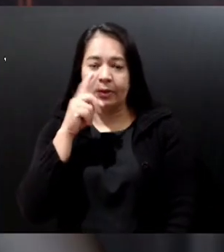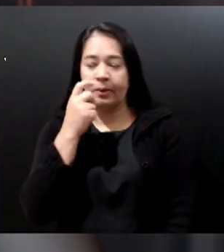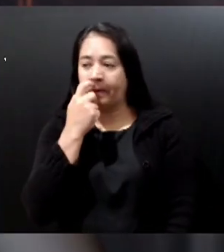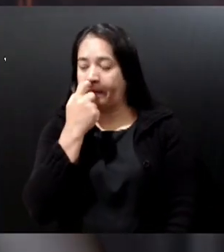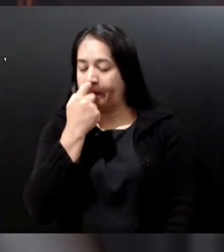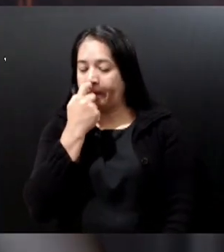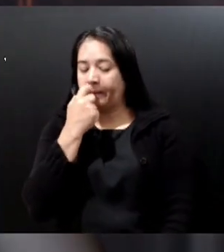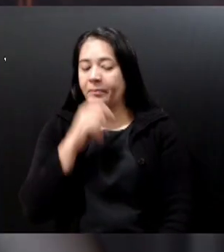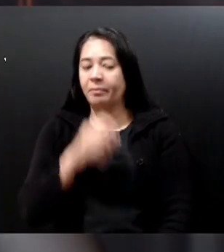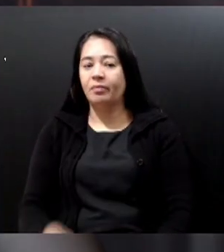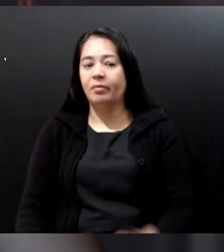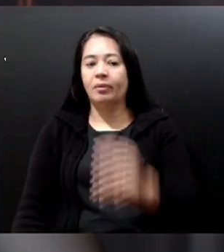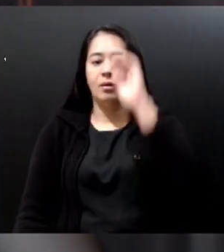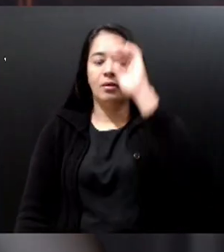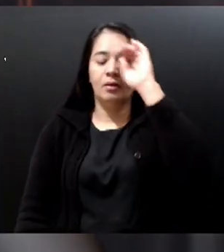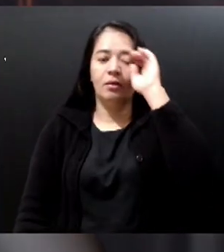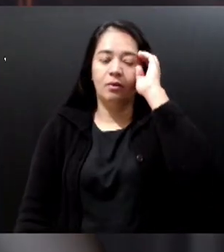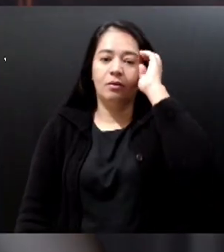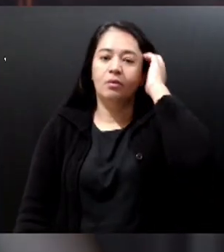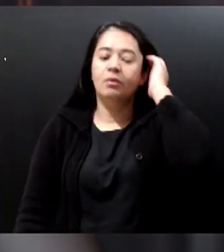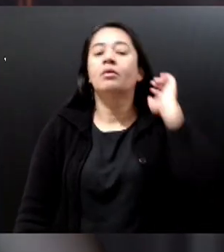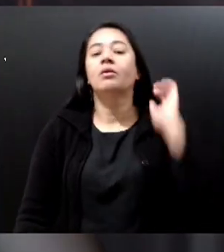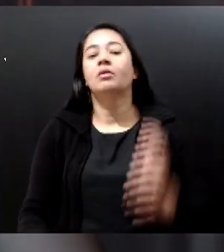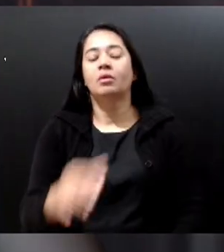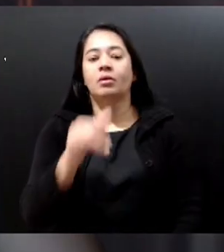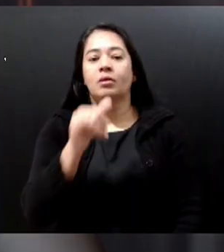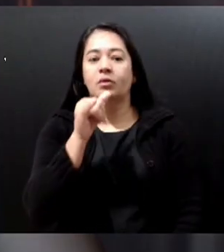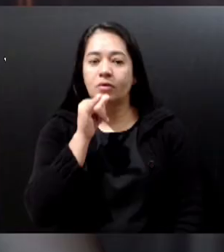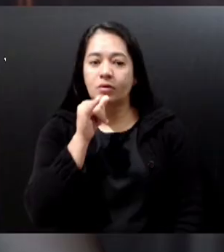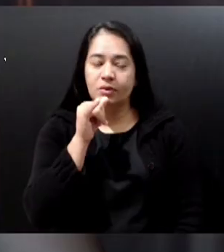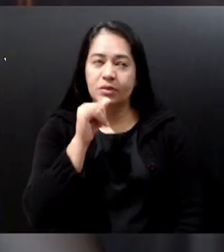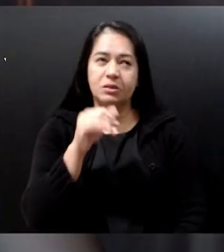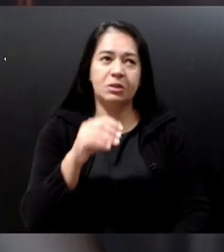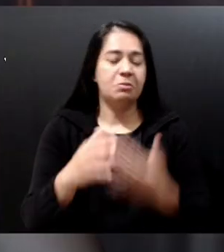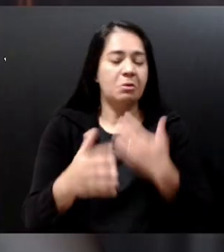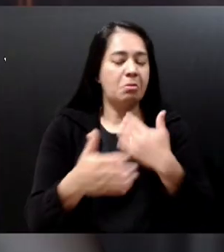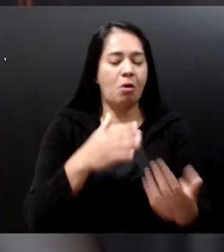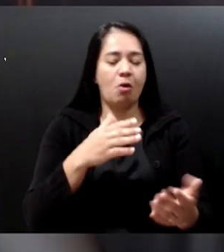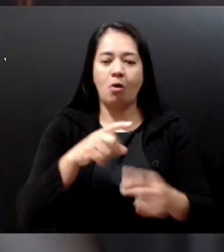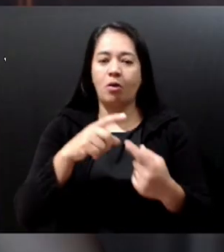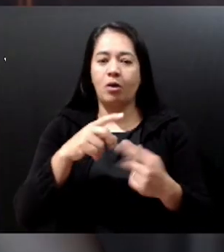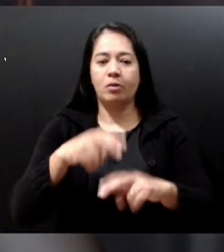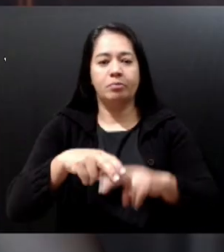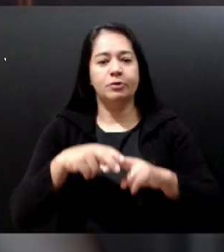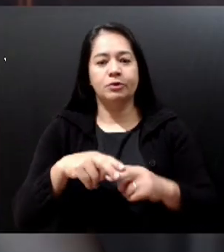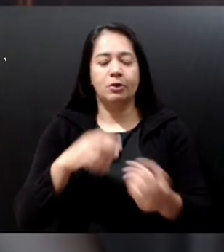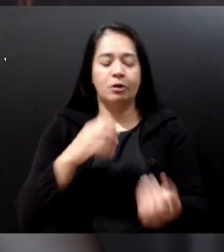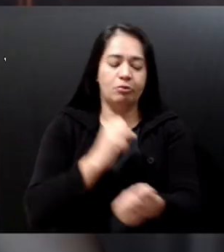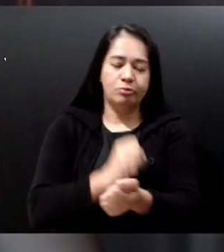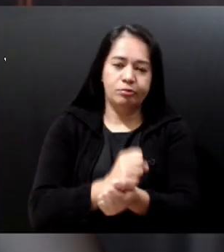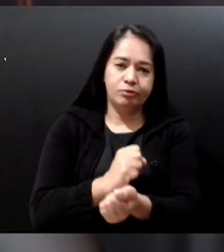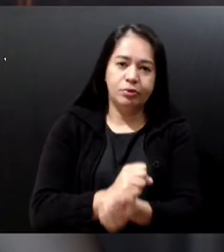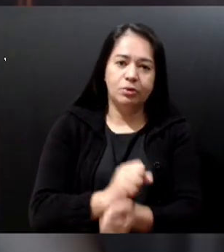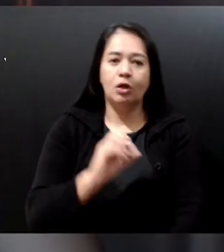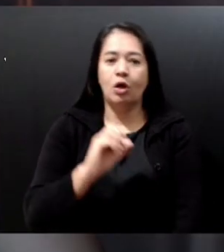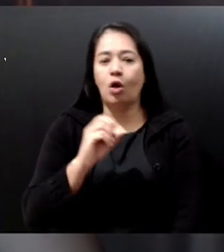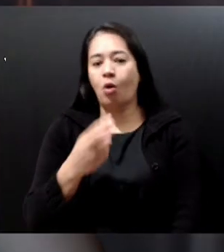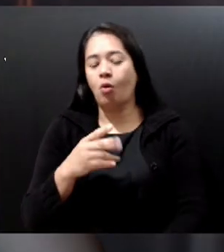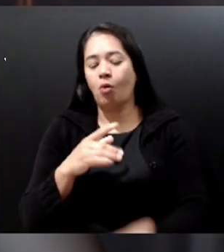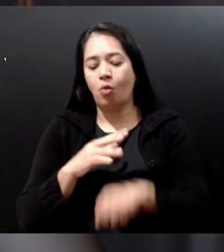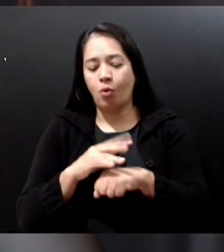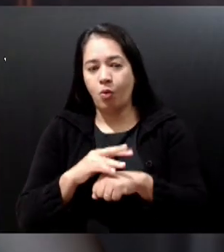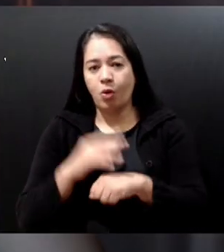onde os pais, ou por uma dependência química, ou porque por uma doença mental, não puderam cuidar dos